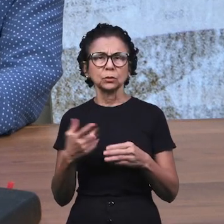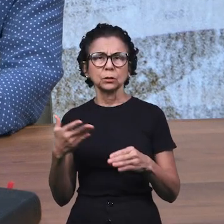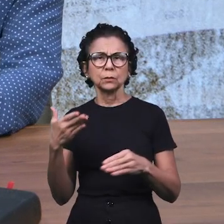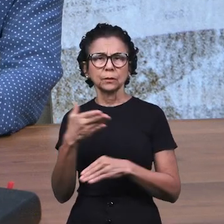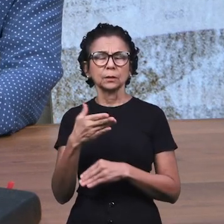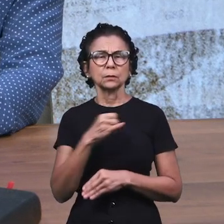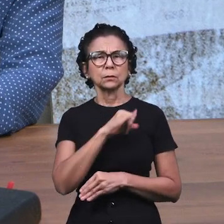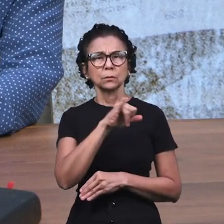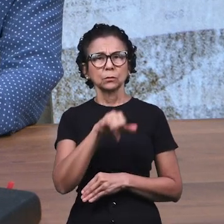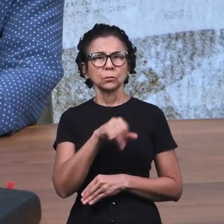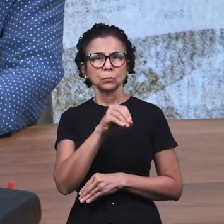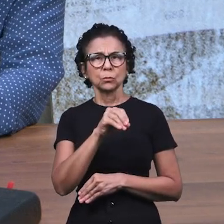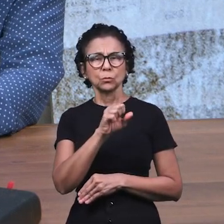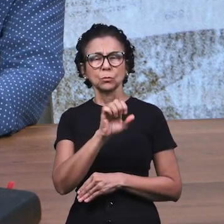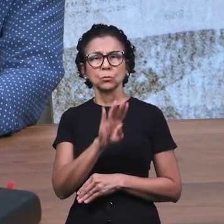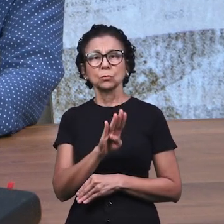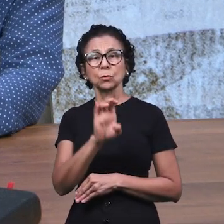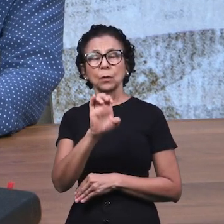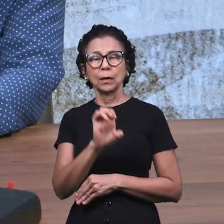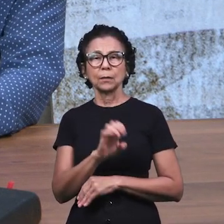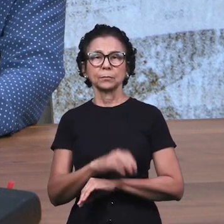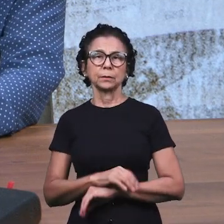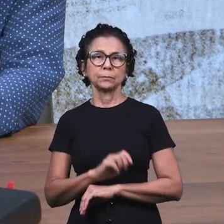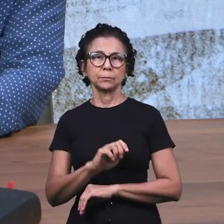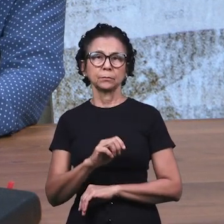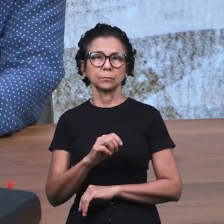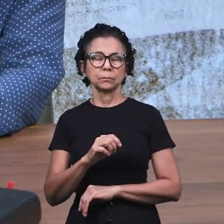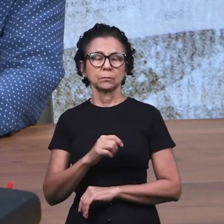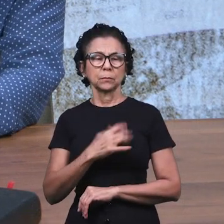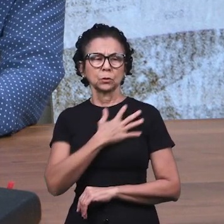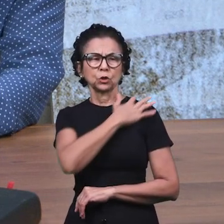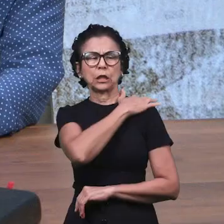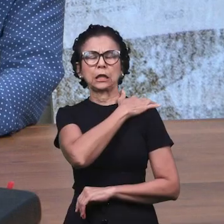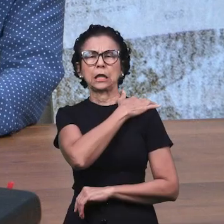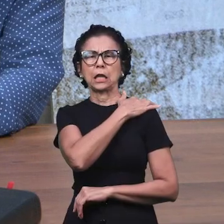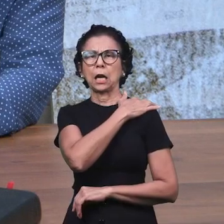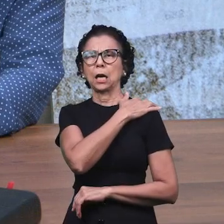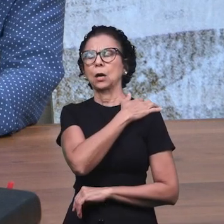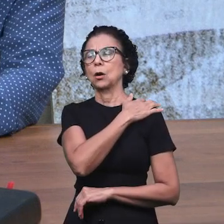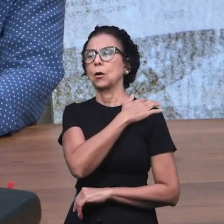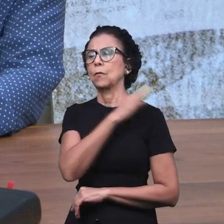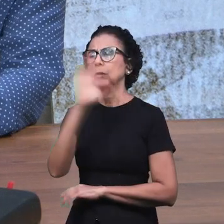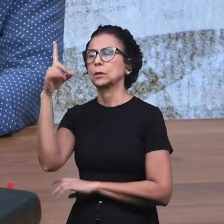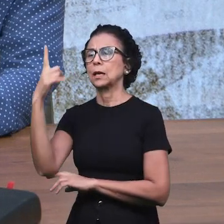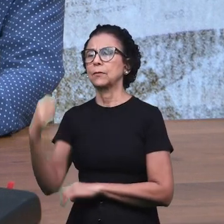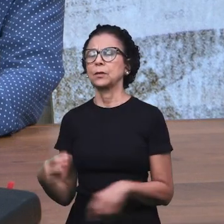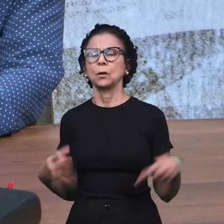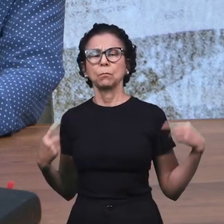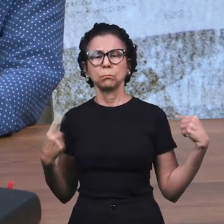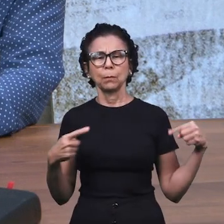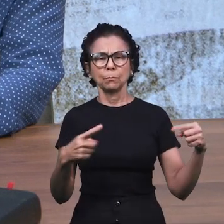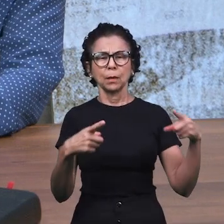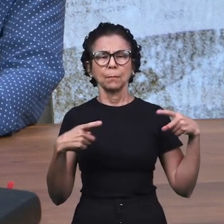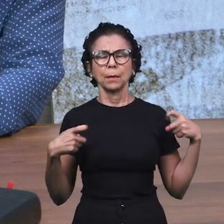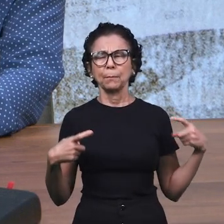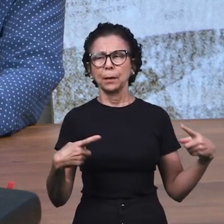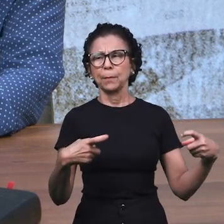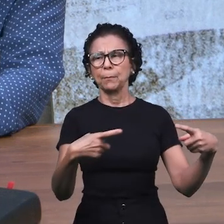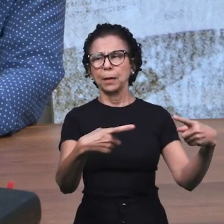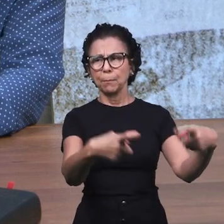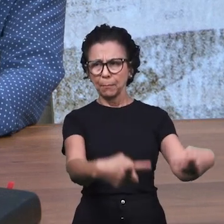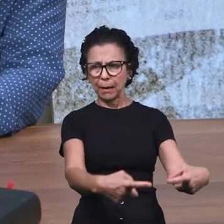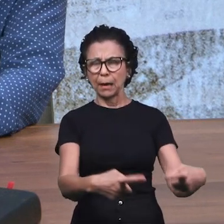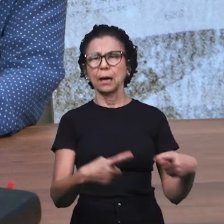Joabe mensageiros a Davi e disse: pelejei contra Rabá e também tomei a cidade das